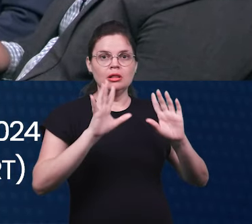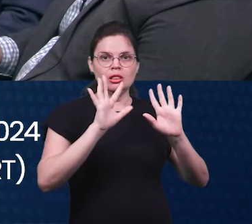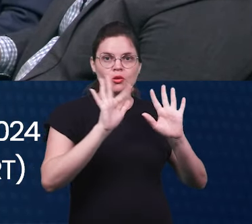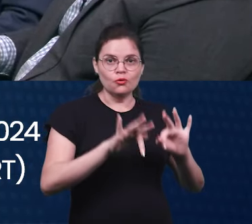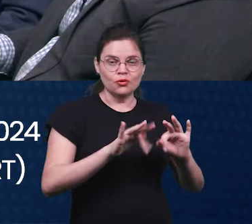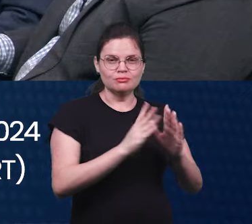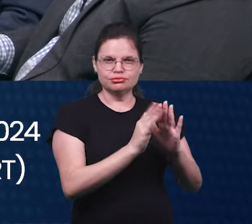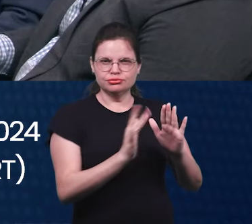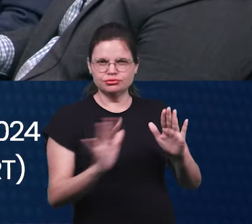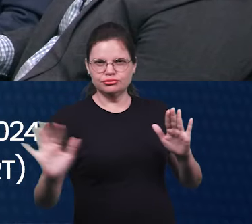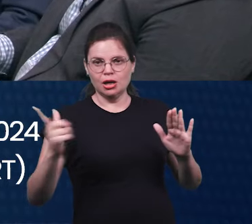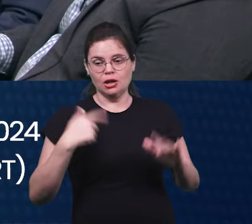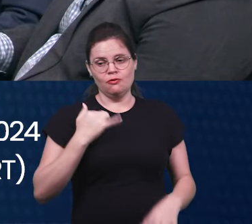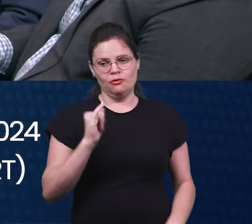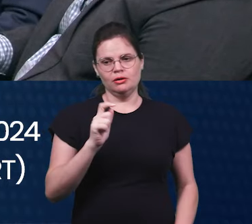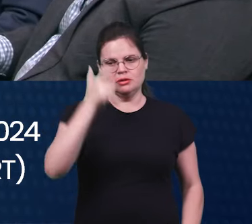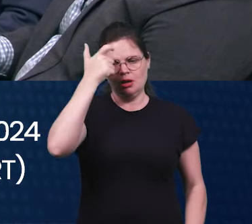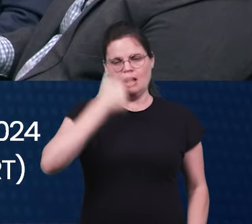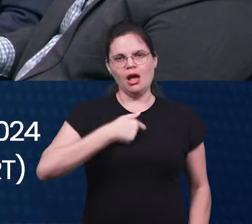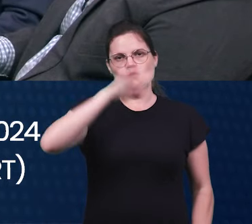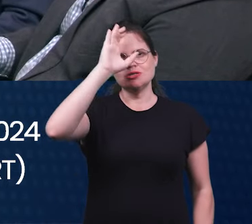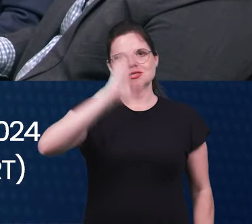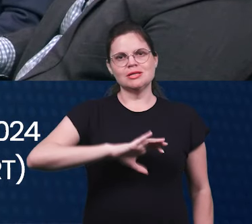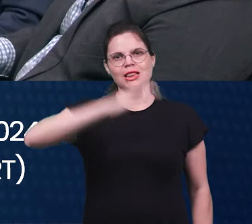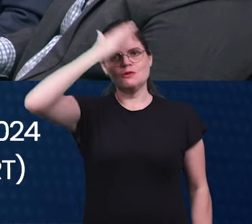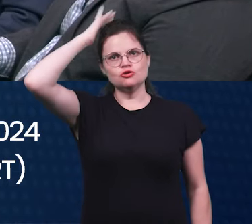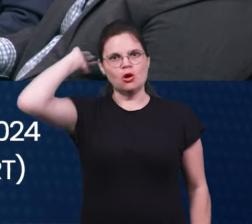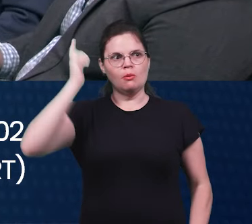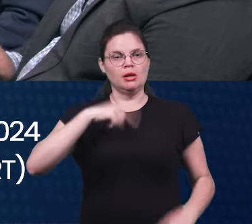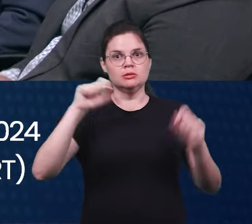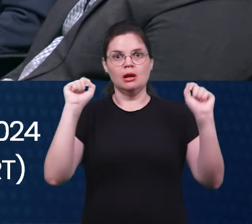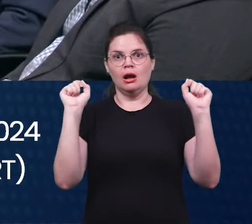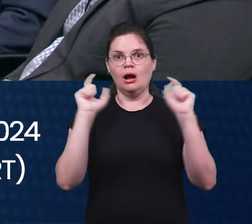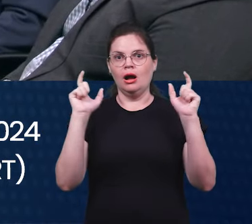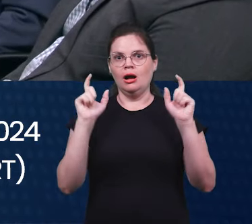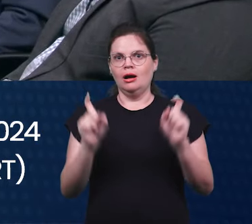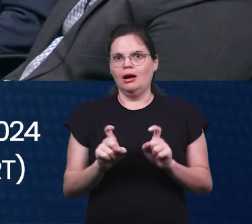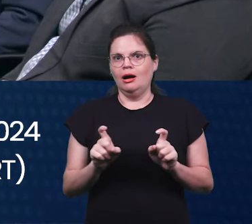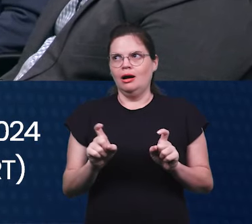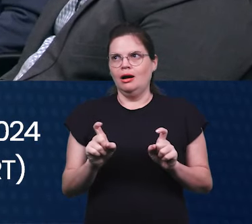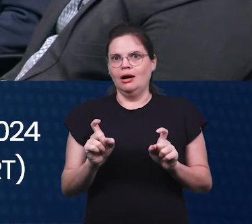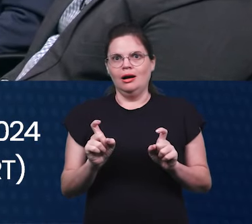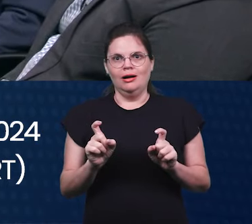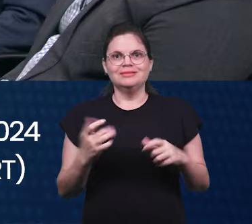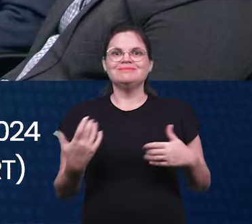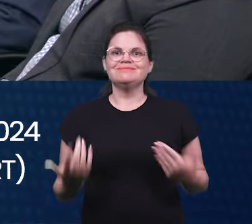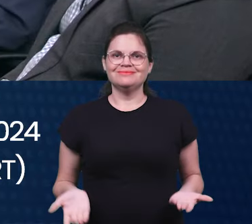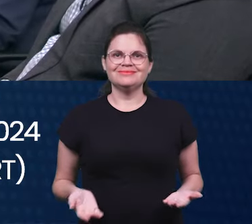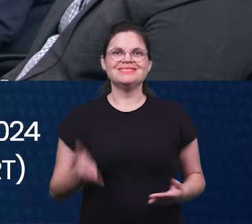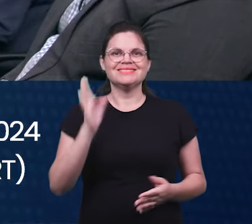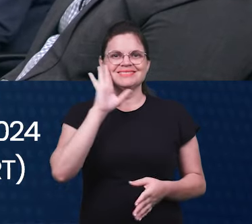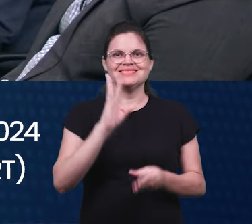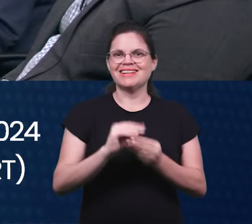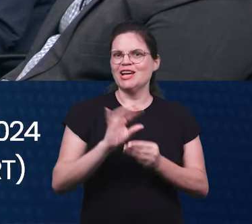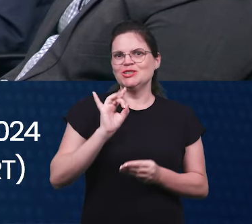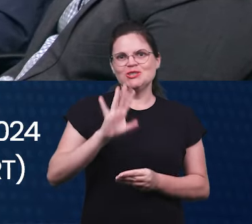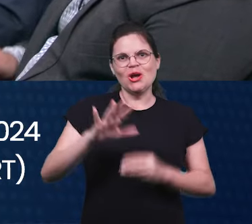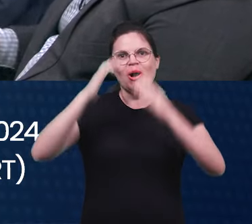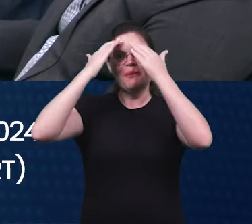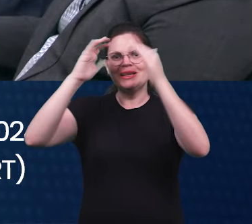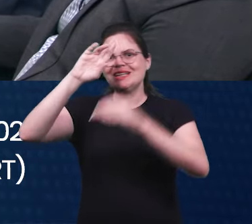quero dizer uma coisa para vocês, que eu sou cidadão romano, e todo mundo ficou estremecido. Rapaz, eu acho que só revelação do Espírito Santo, por causa